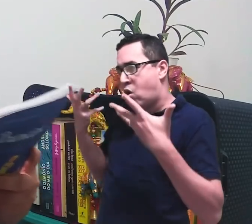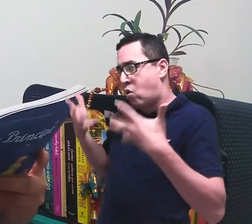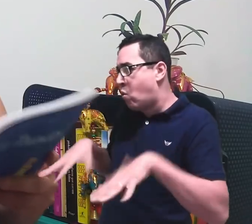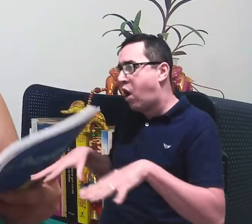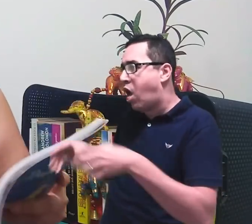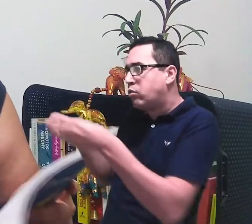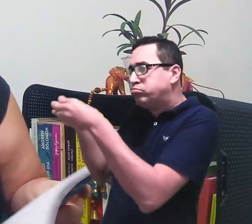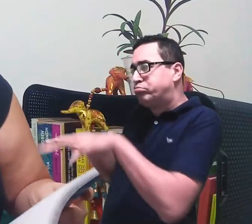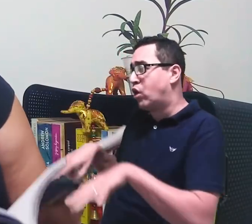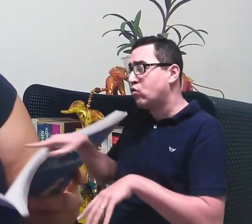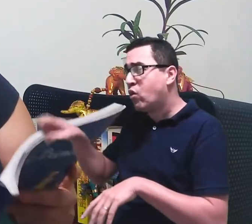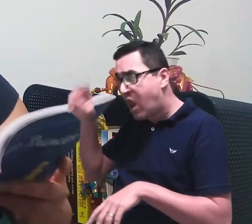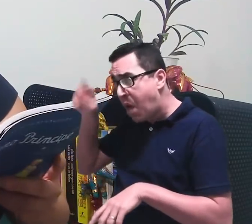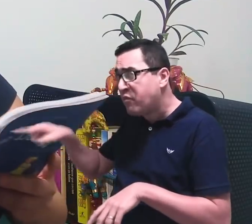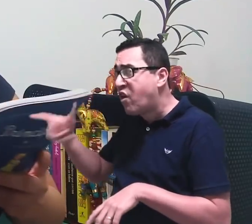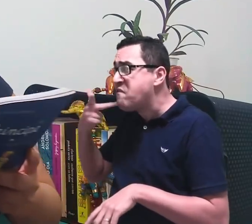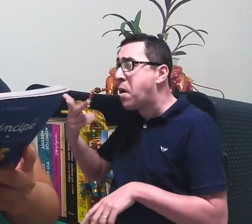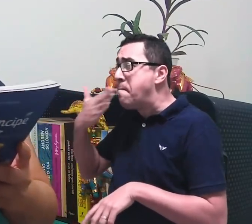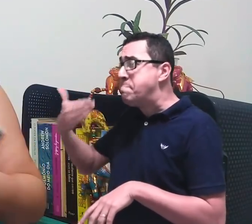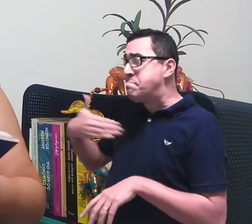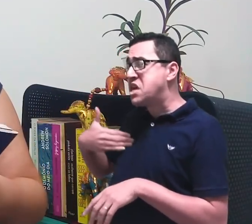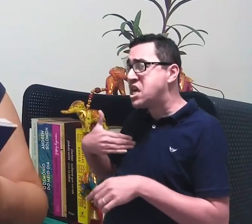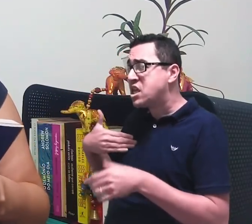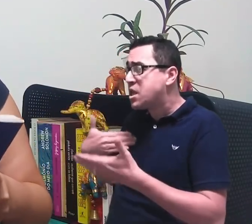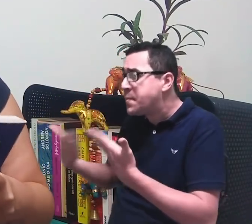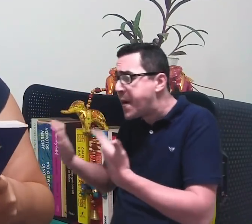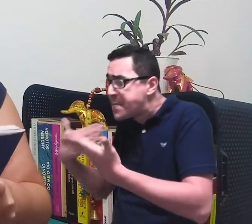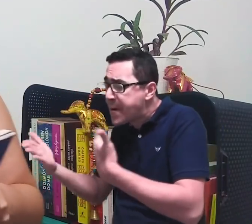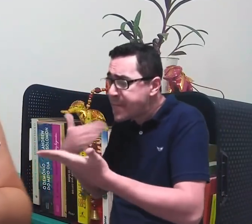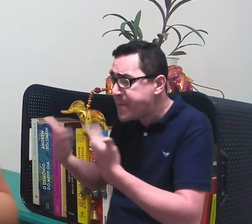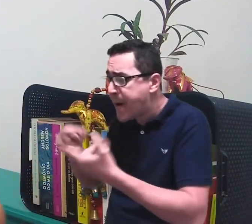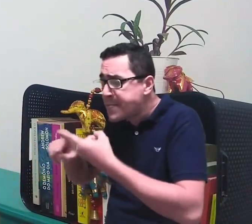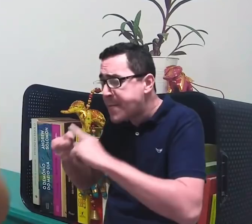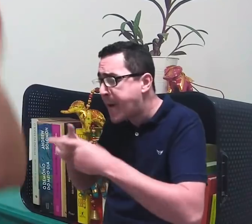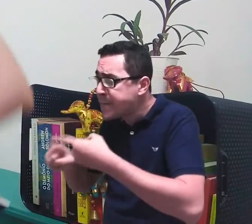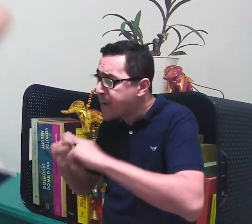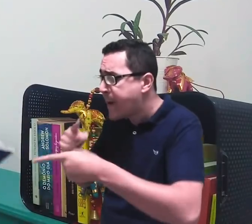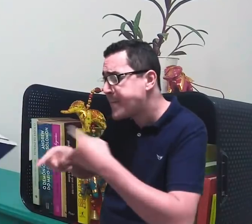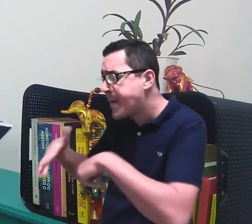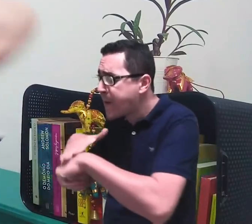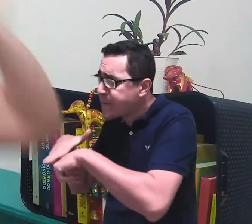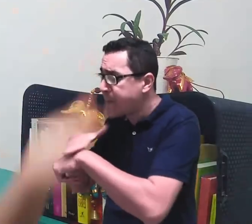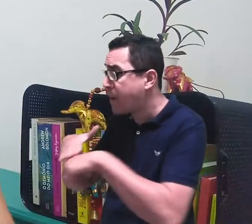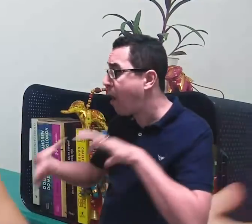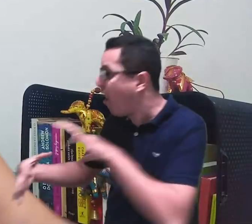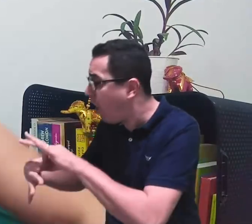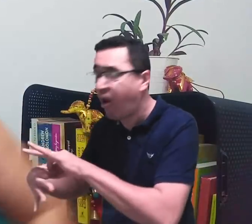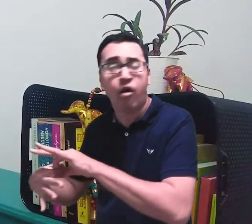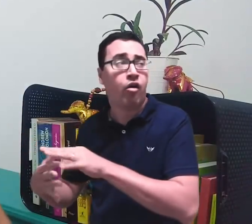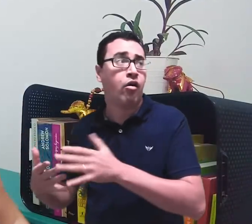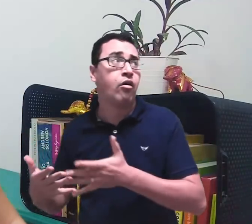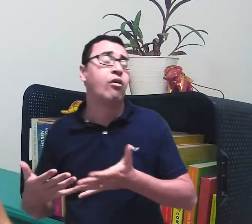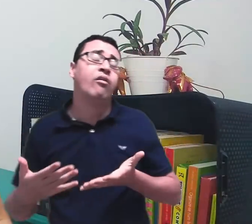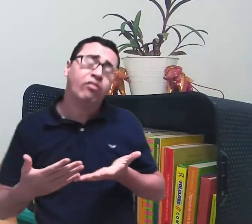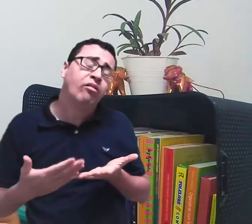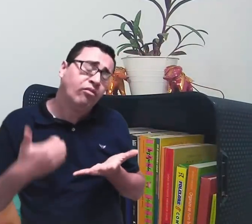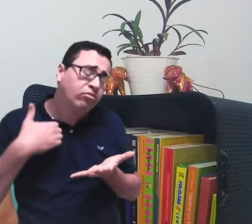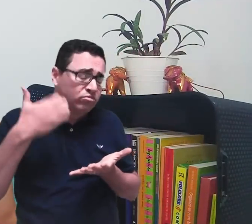você que quis que eu a cativasse. Foi, disse a raposa. Mas você vai